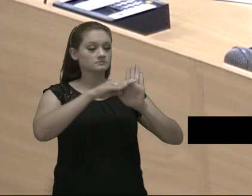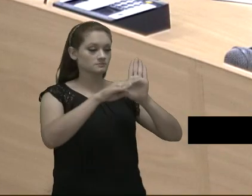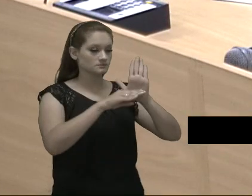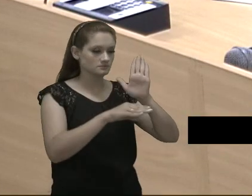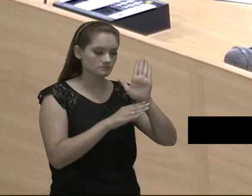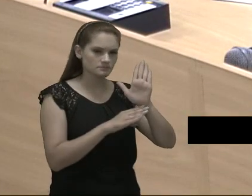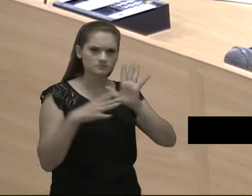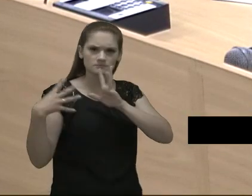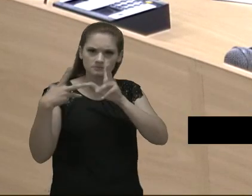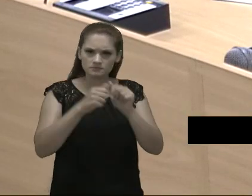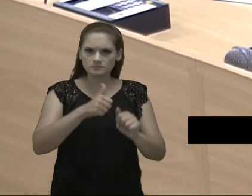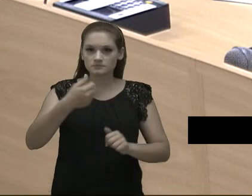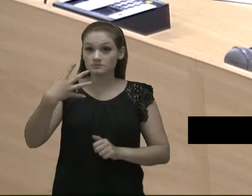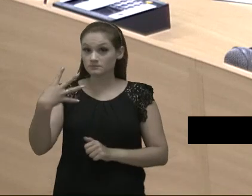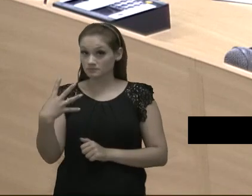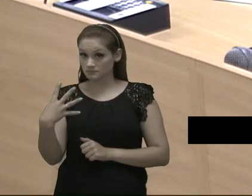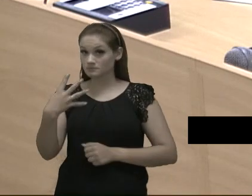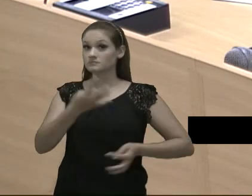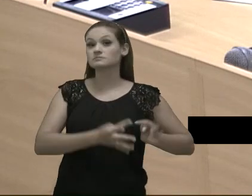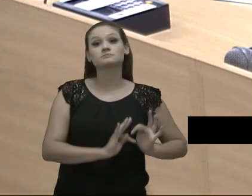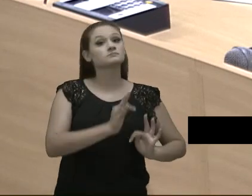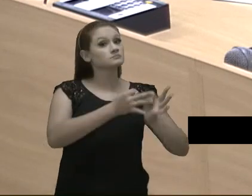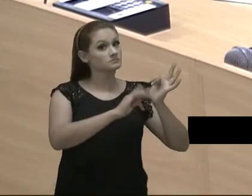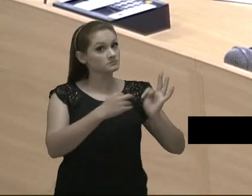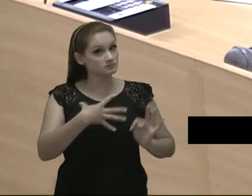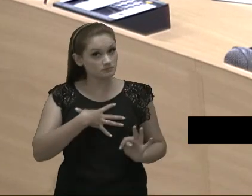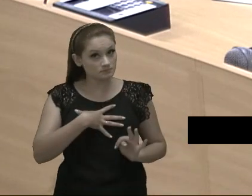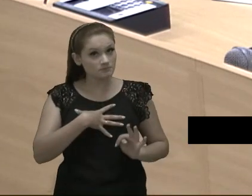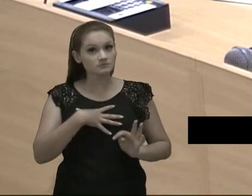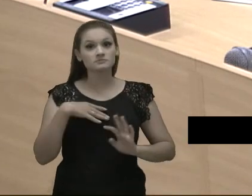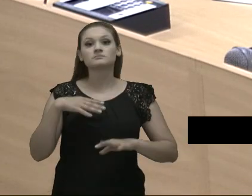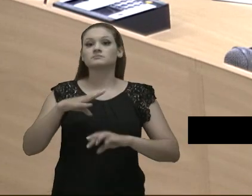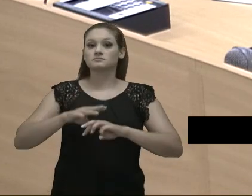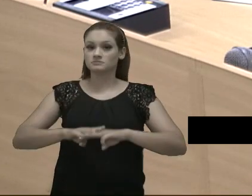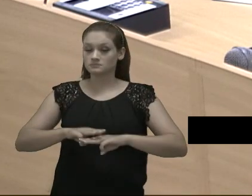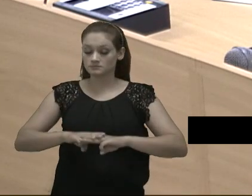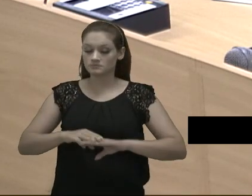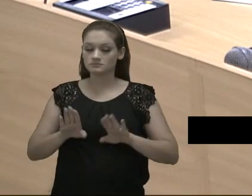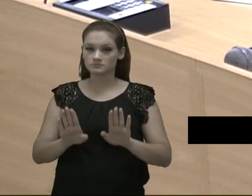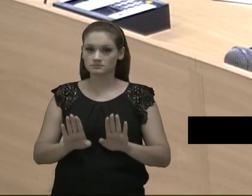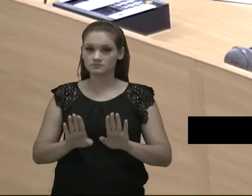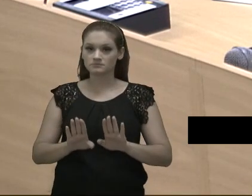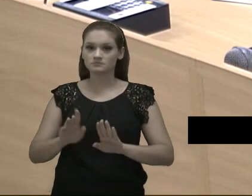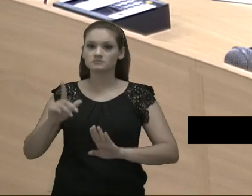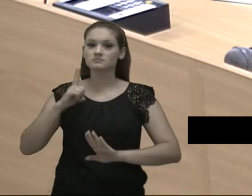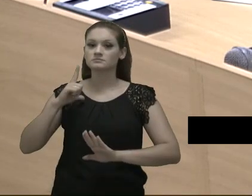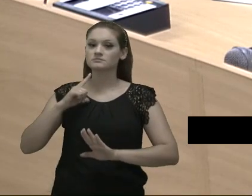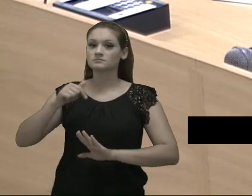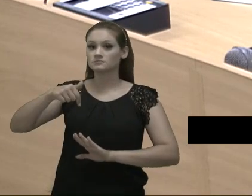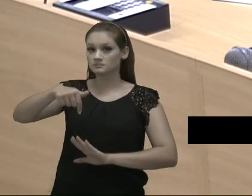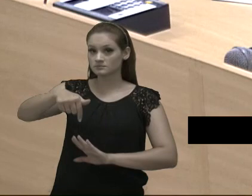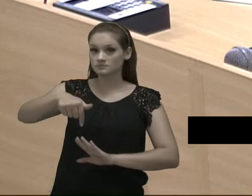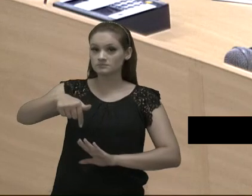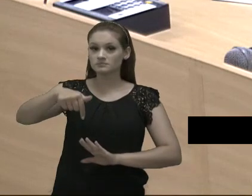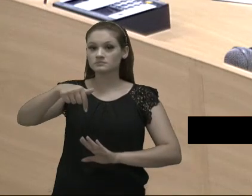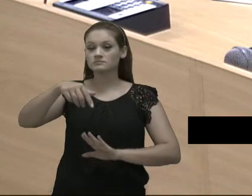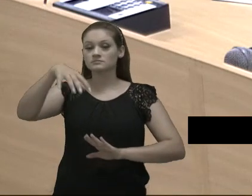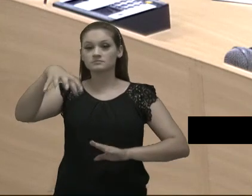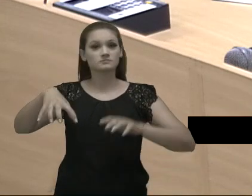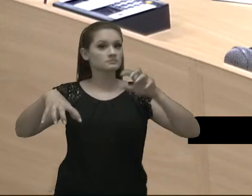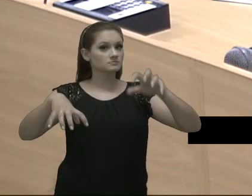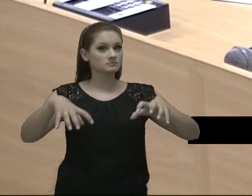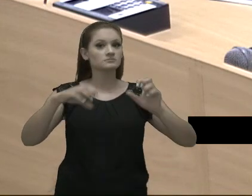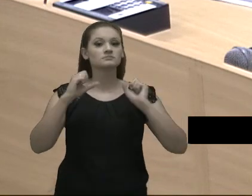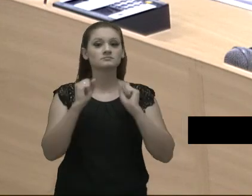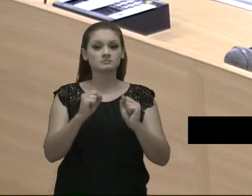acho que no total, 14 técnicos, realmente, fazendo a somatória. Acabam sendo 7 técnicos para cada unidade, para a gente